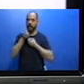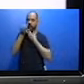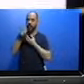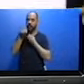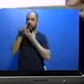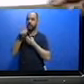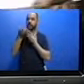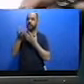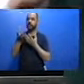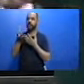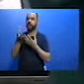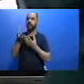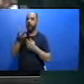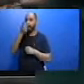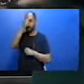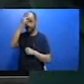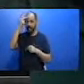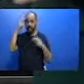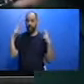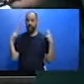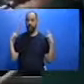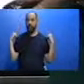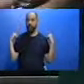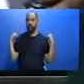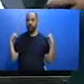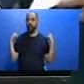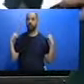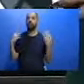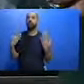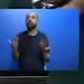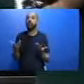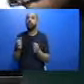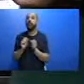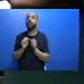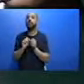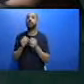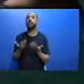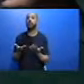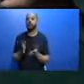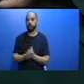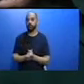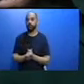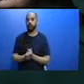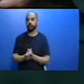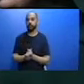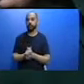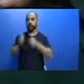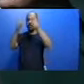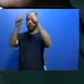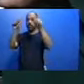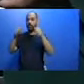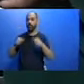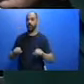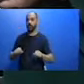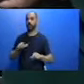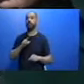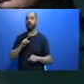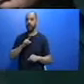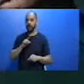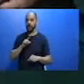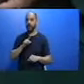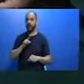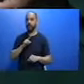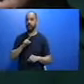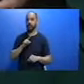motoristas a fazer o que então vamos começar a procurar no cartaz já tem no trânsito